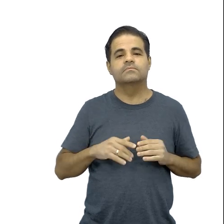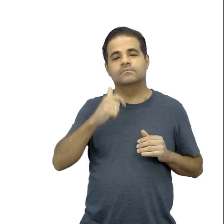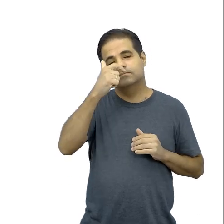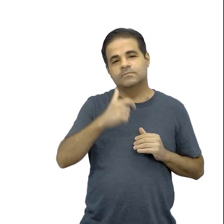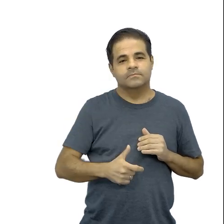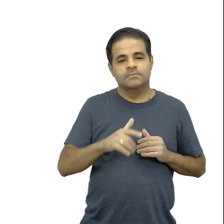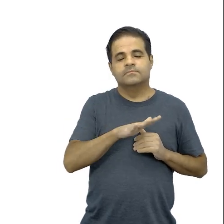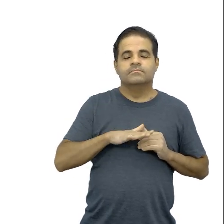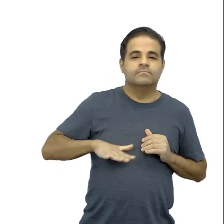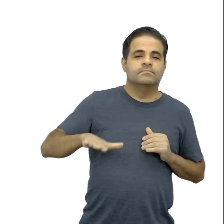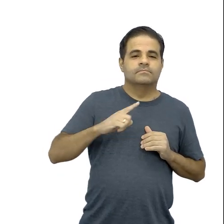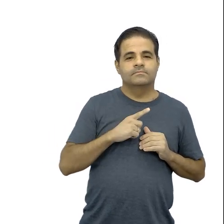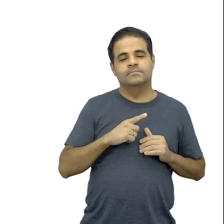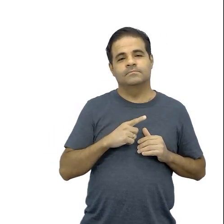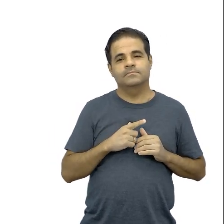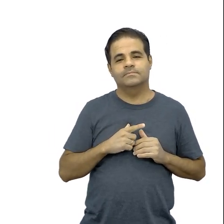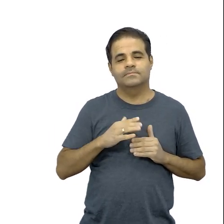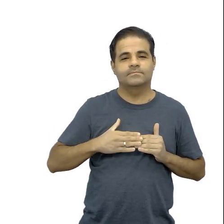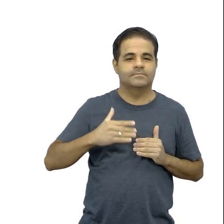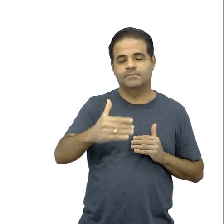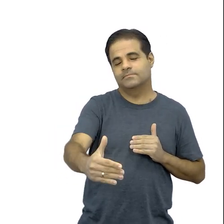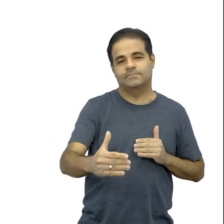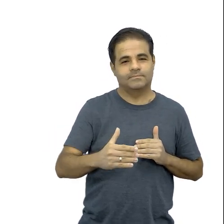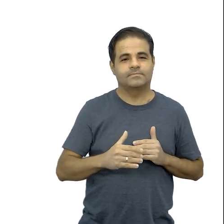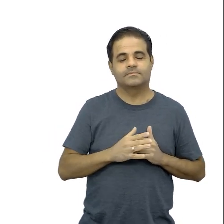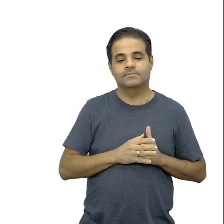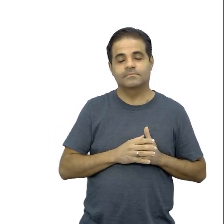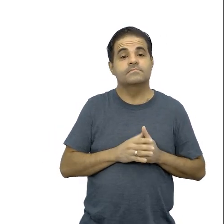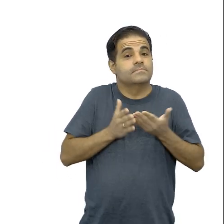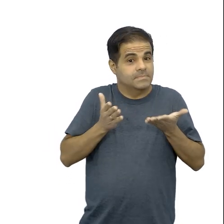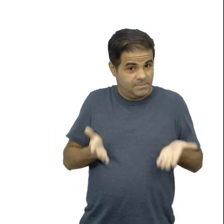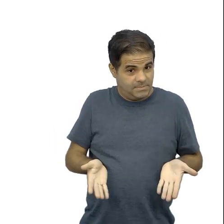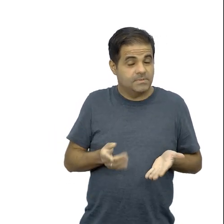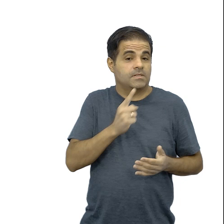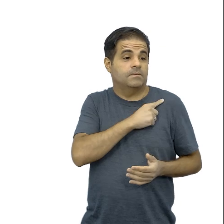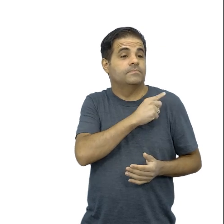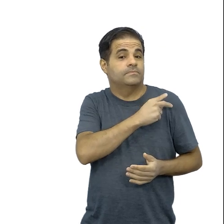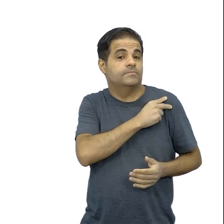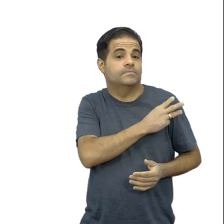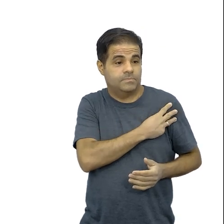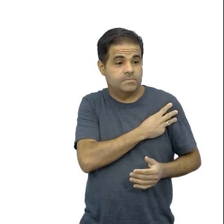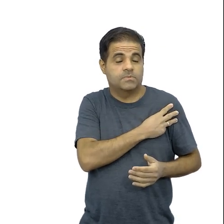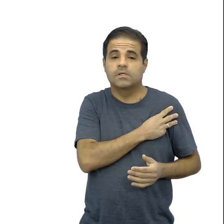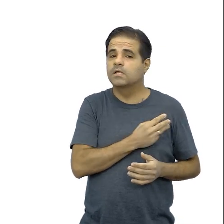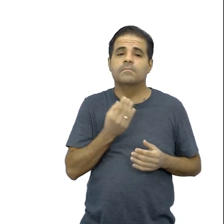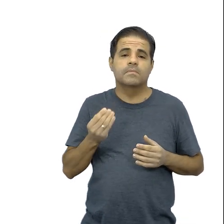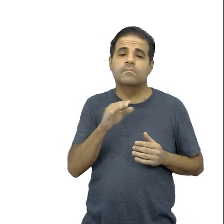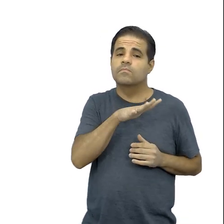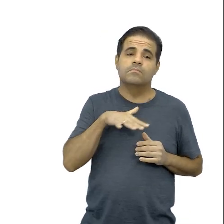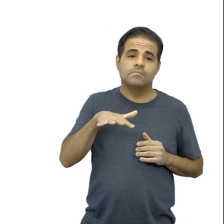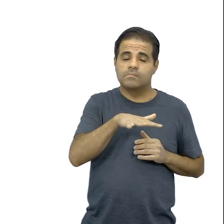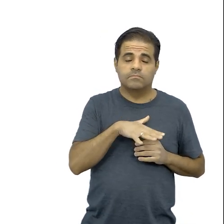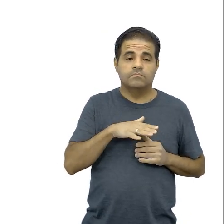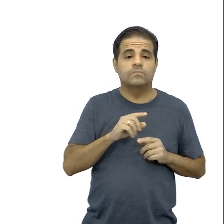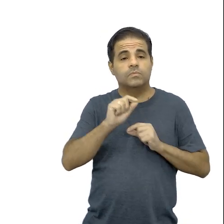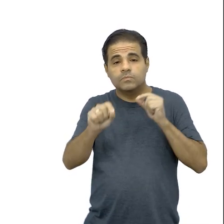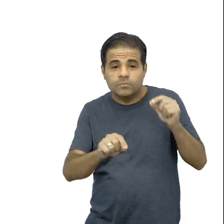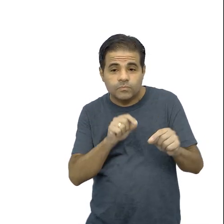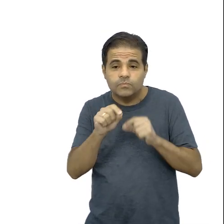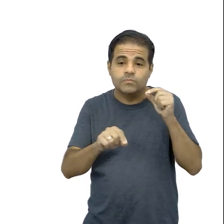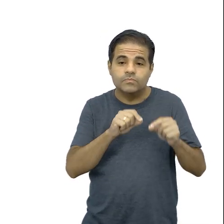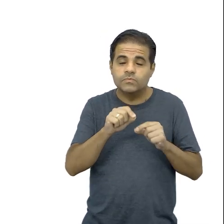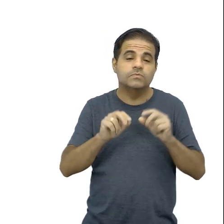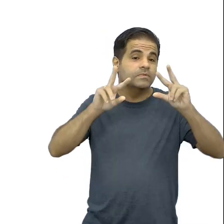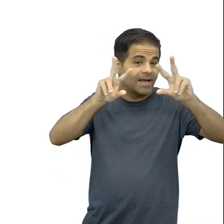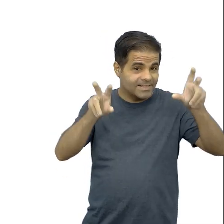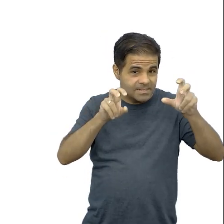Não, professor, aqui tem um outro link, tá joia? Então, esse daqui é do ensino médio, tá bem? Então, para aqueles que por algum motivo, por alguma